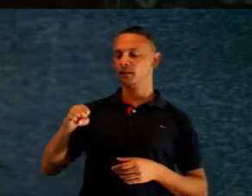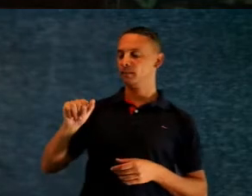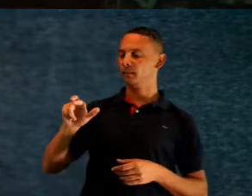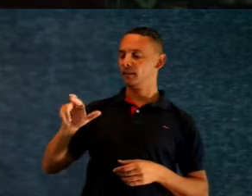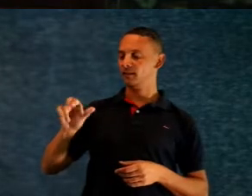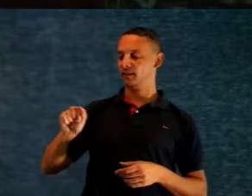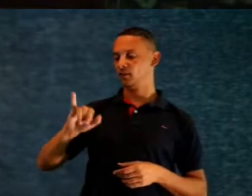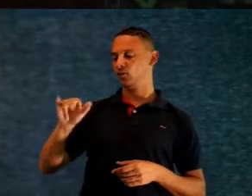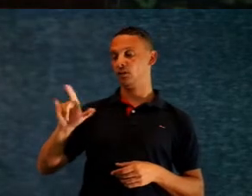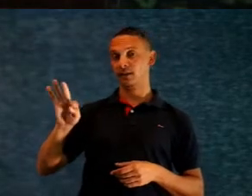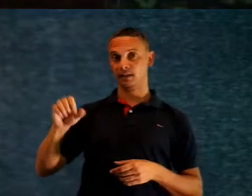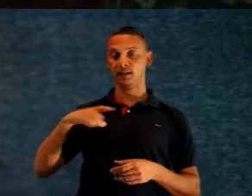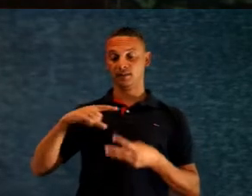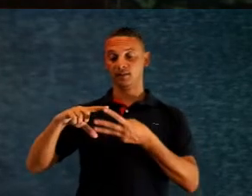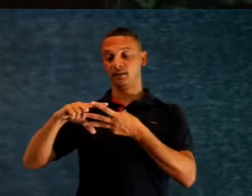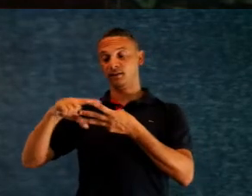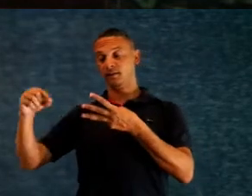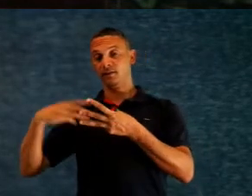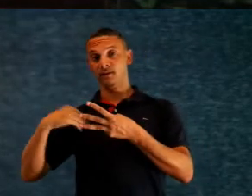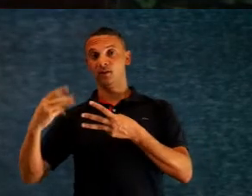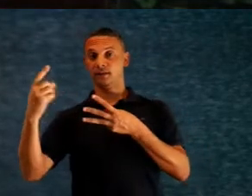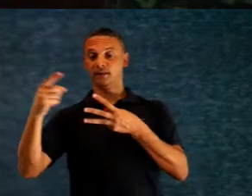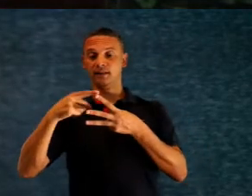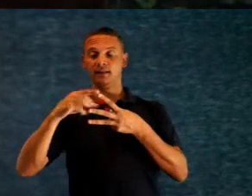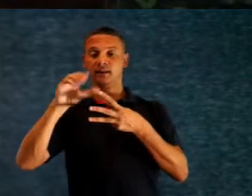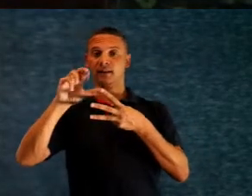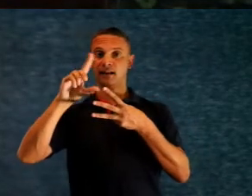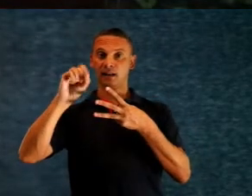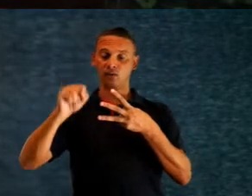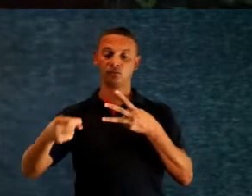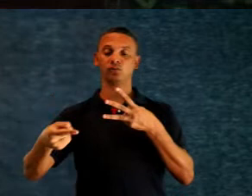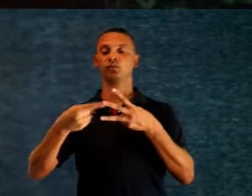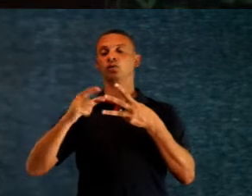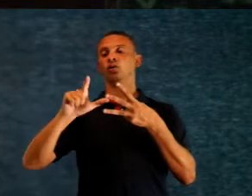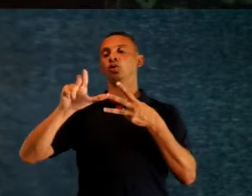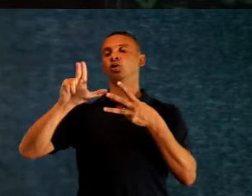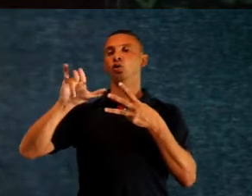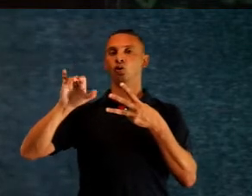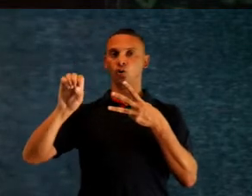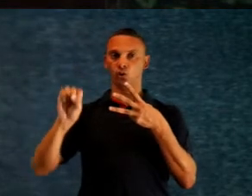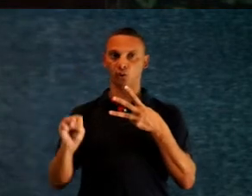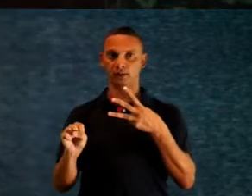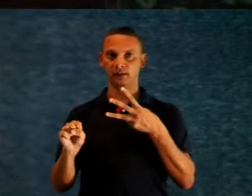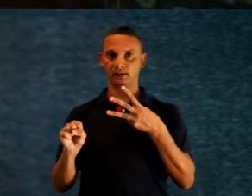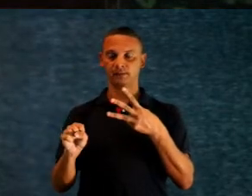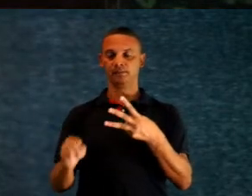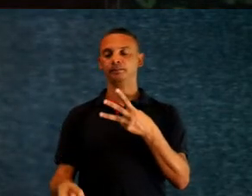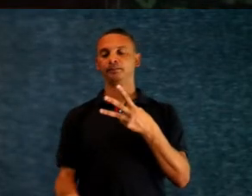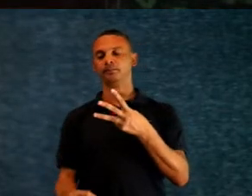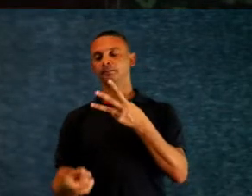Manuel, que faleceu há pouco, em Buenos Aires, Luiz Maurício, que é professor de matemática da UFRJ,